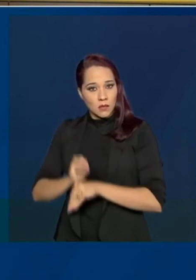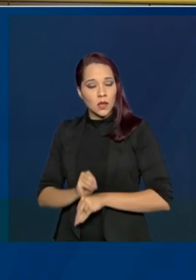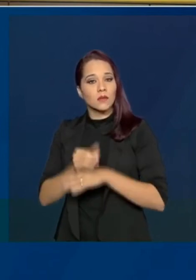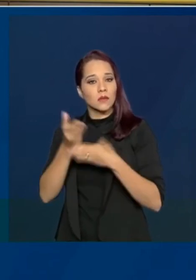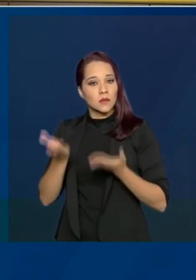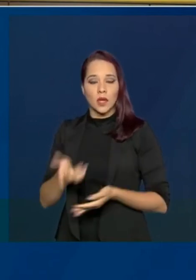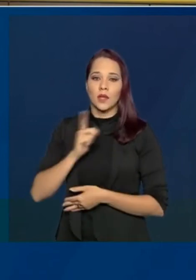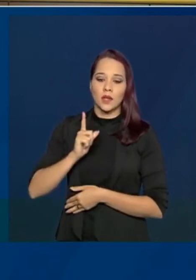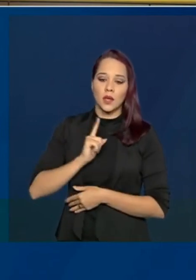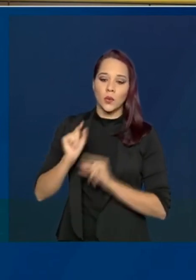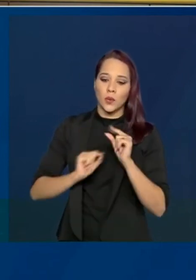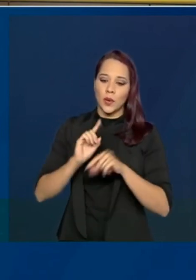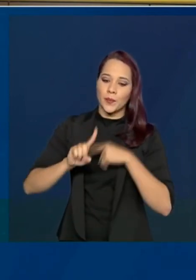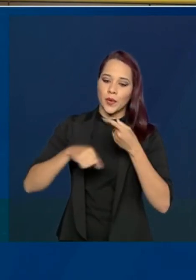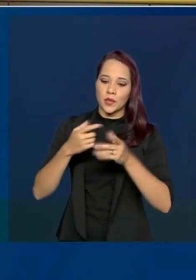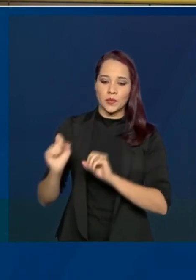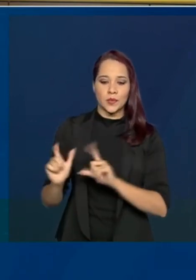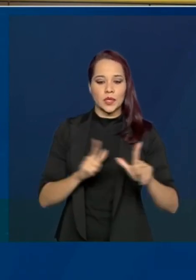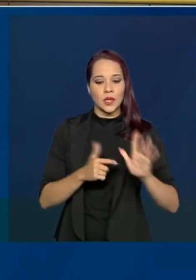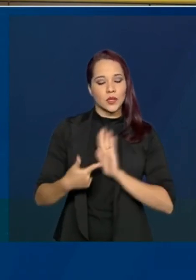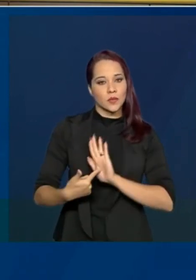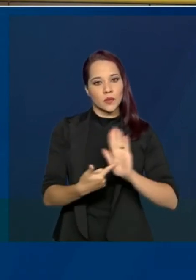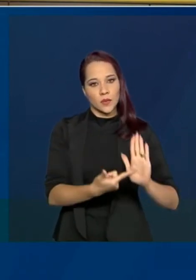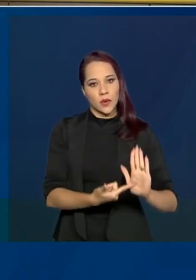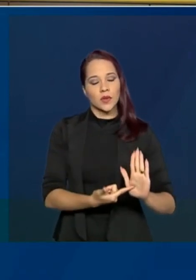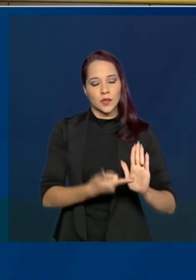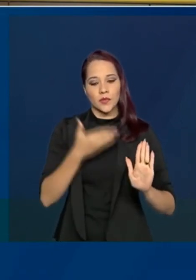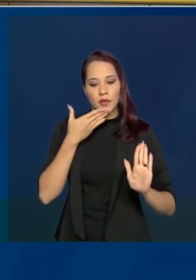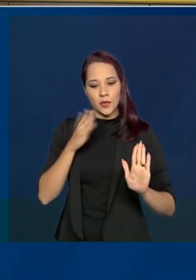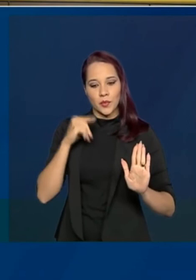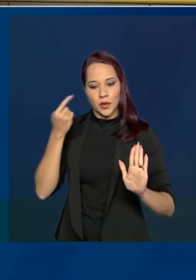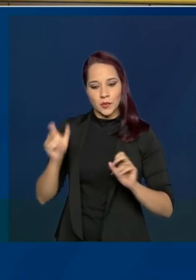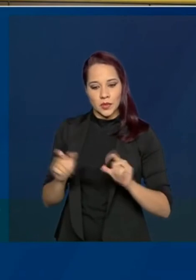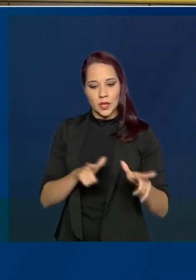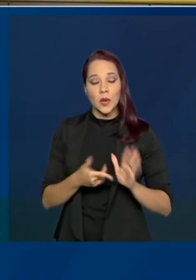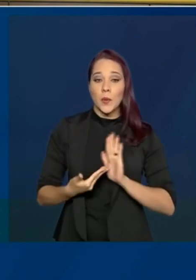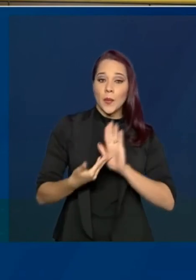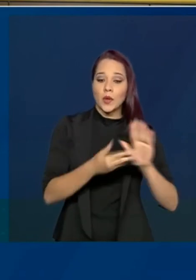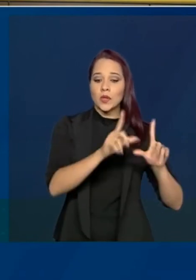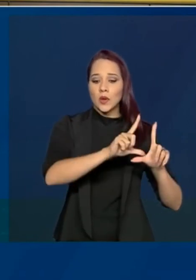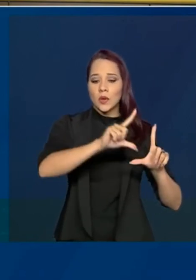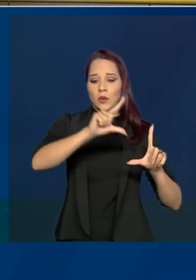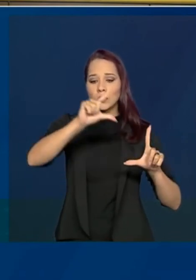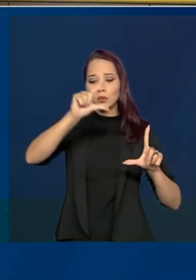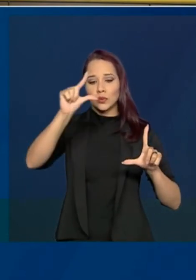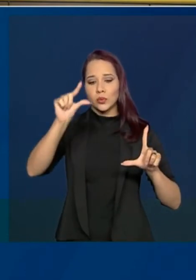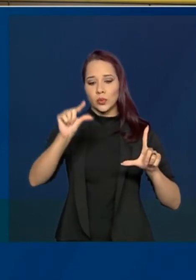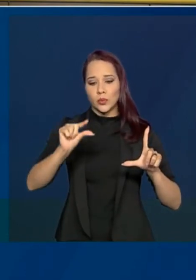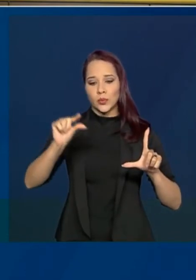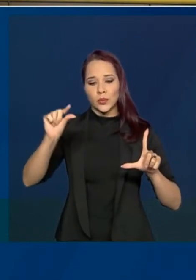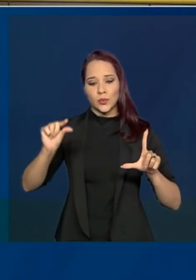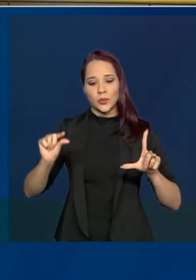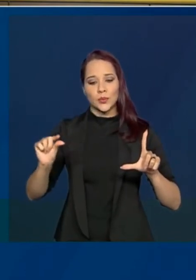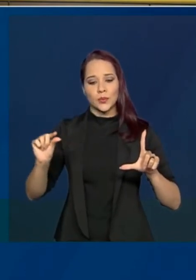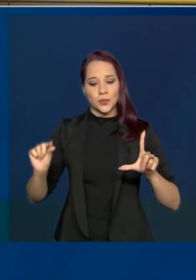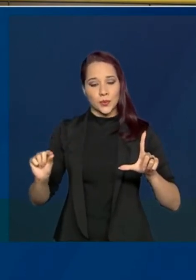gente tem, o próximo slide mostra, por favor, próximo, uma redução nos índices de óbitos, no